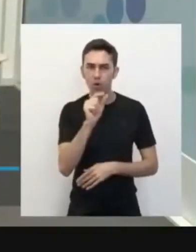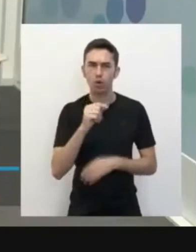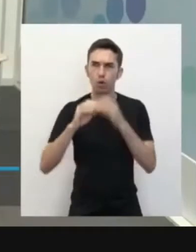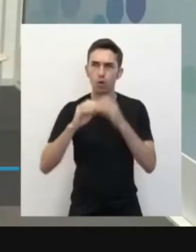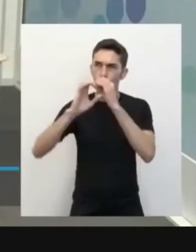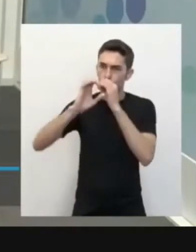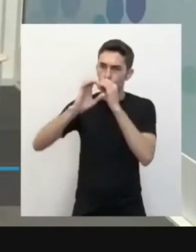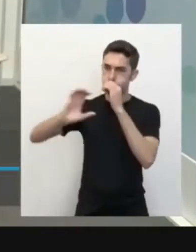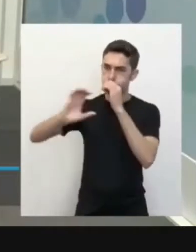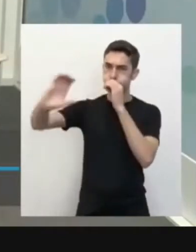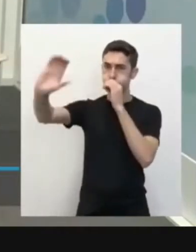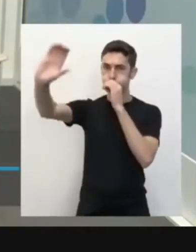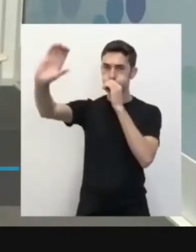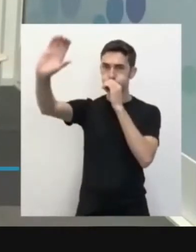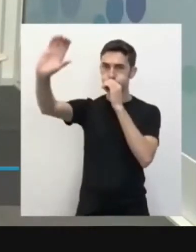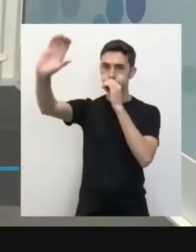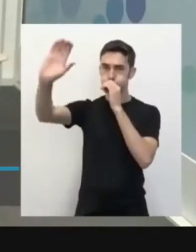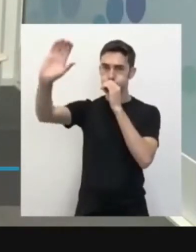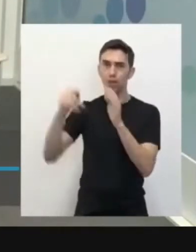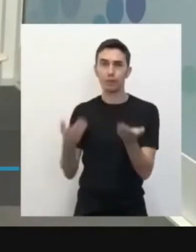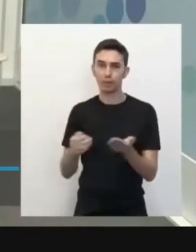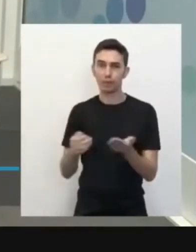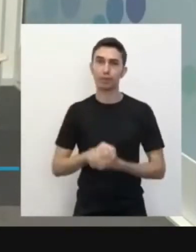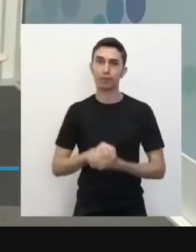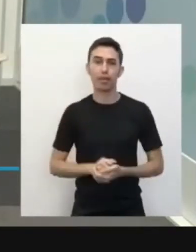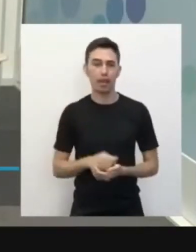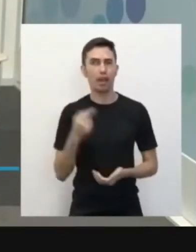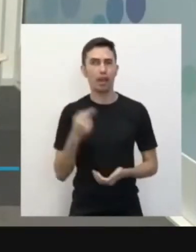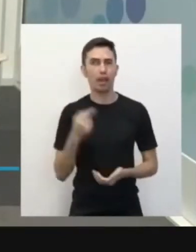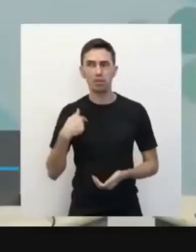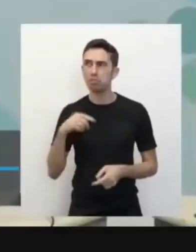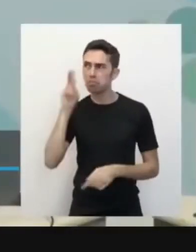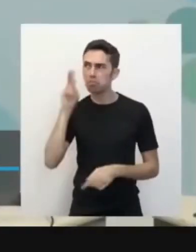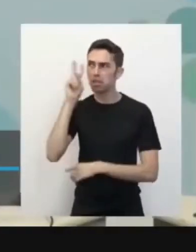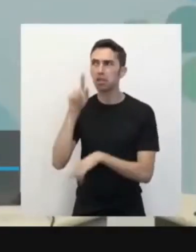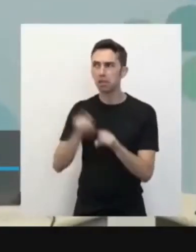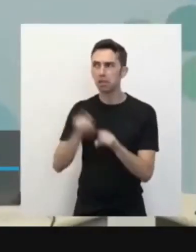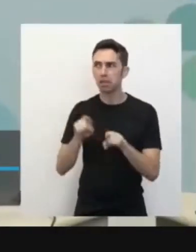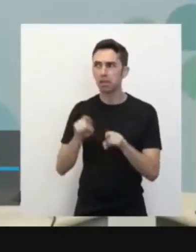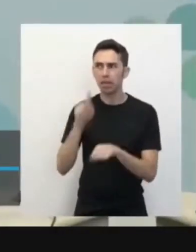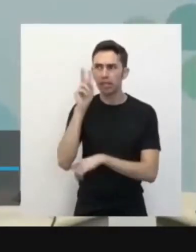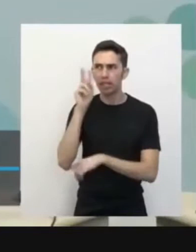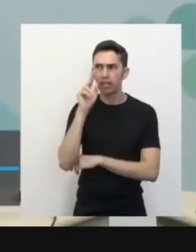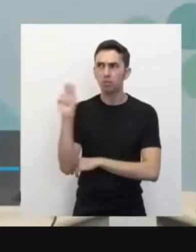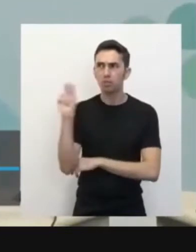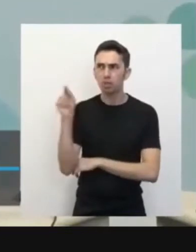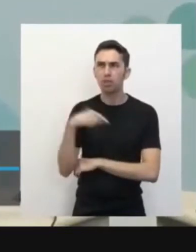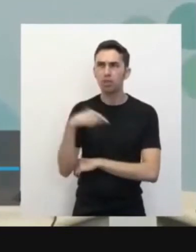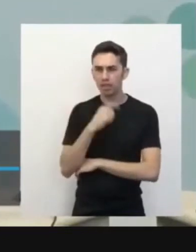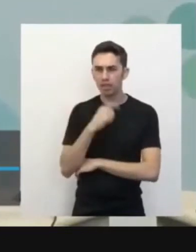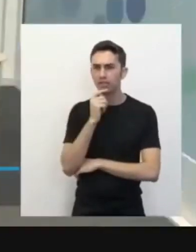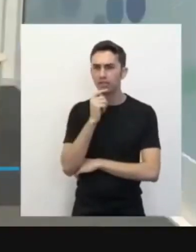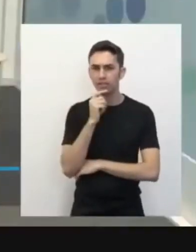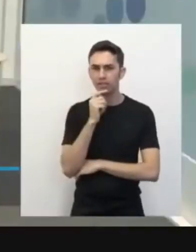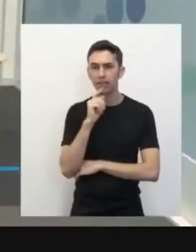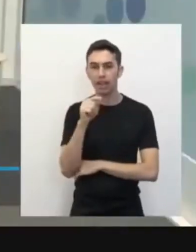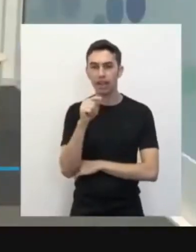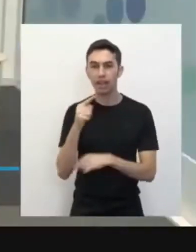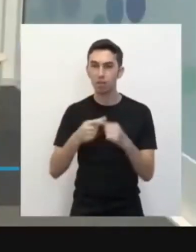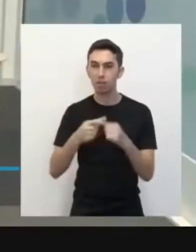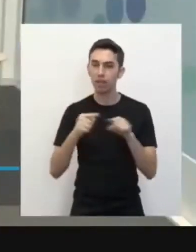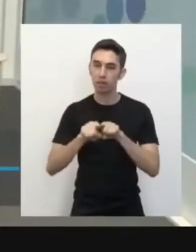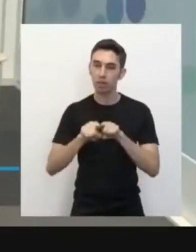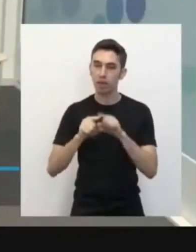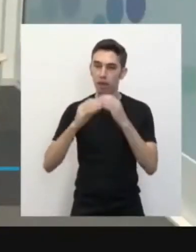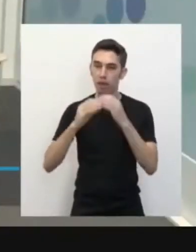é, me lembra também. Ah, tem alguma coisa no timbre que também me remete ao berrante. Porque o berrante também é longo,